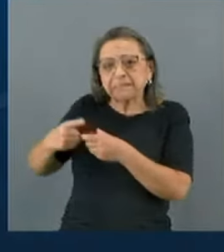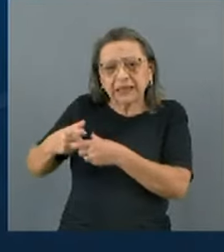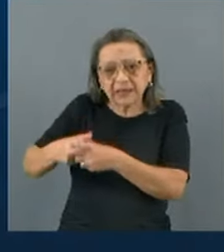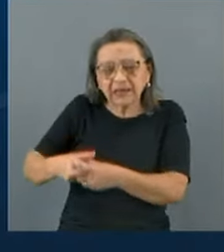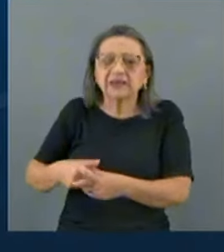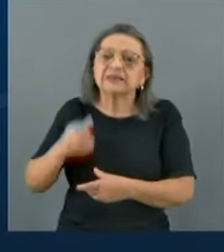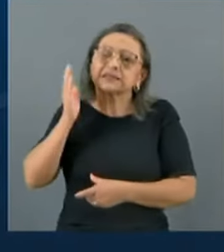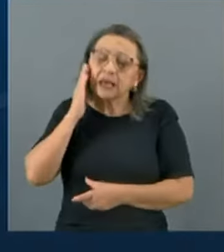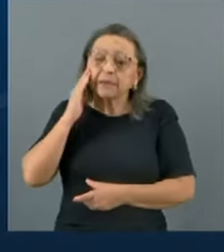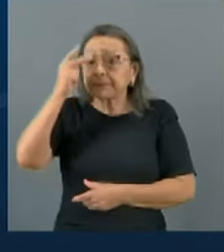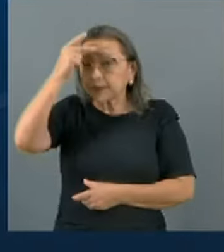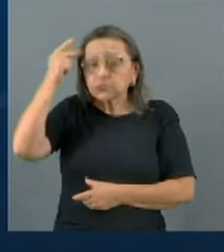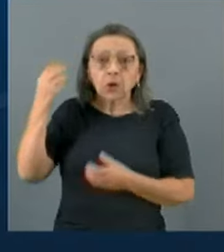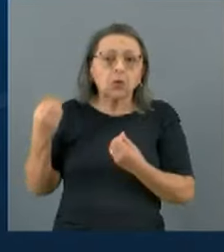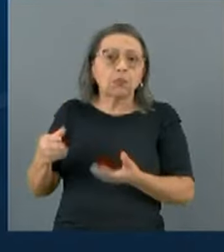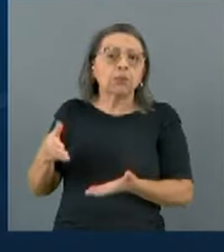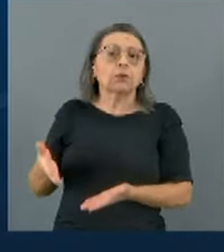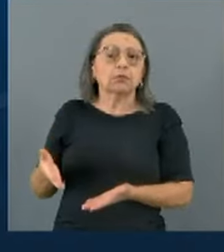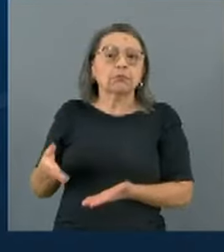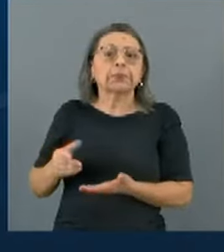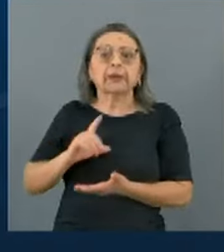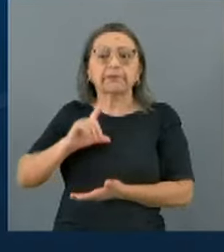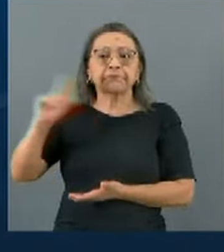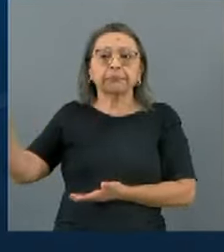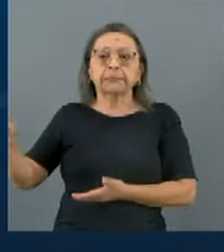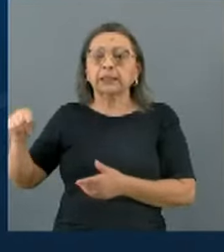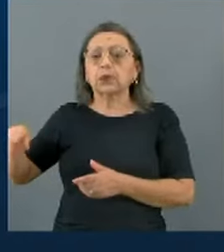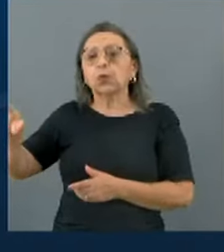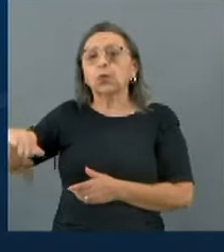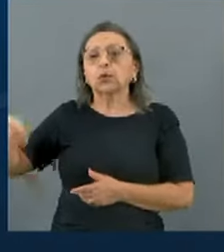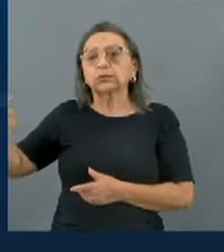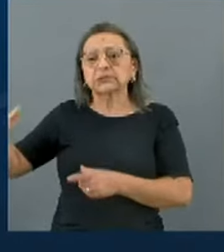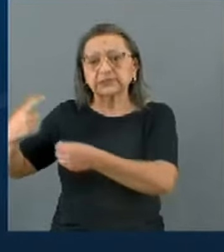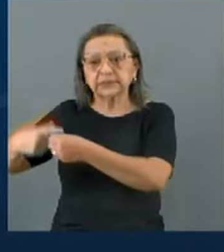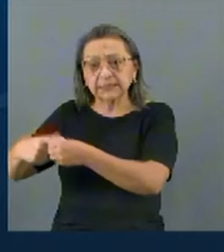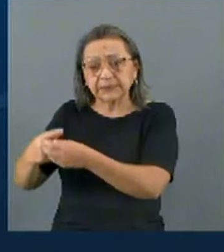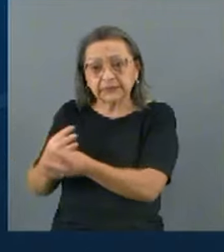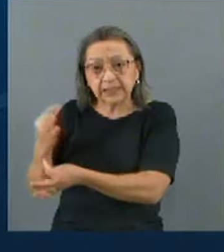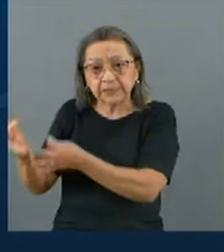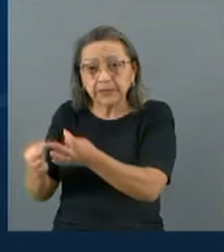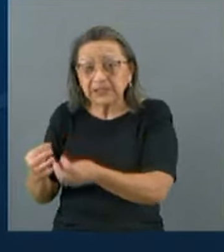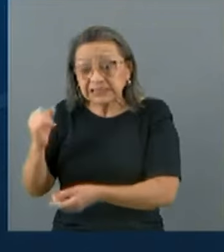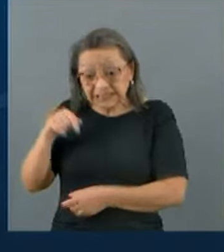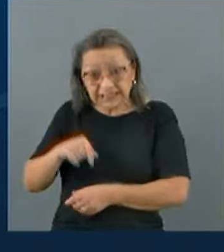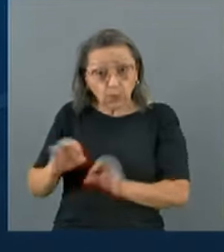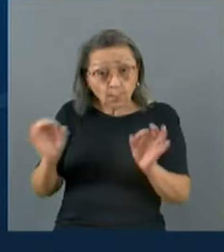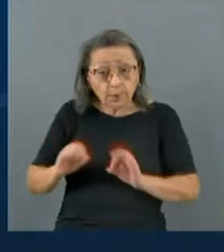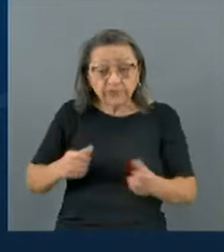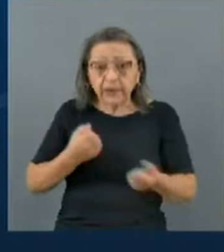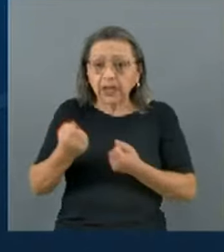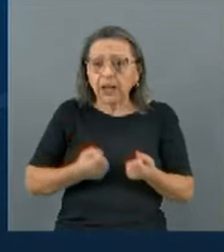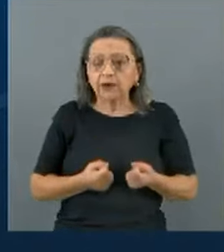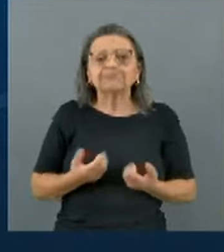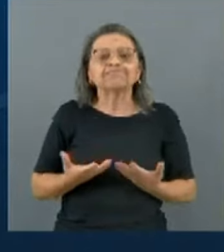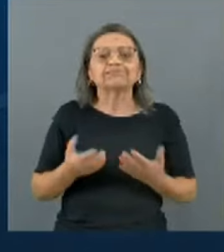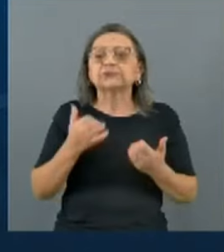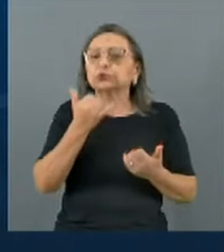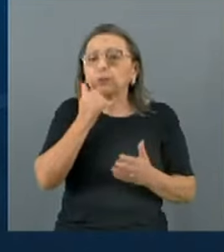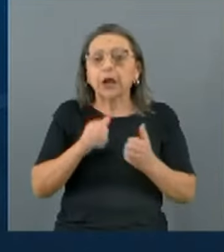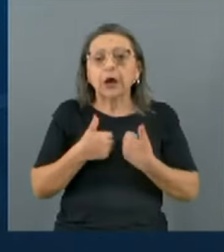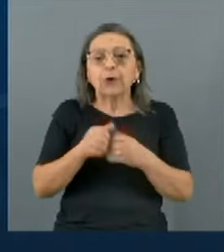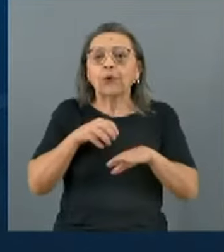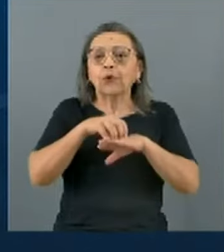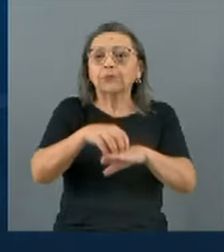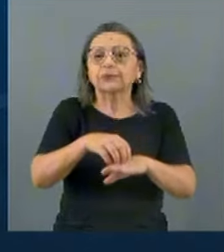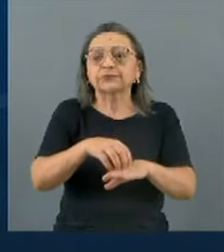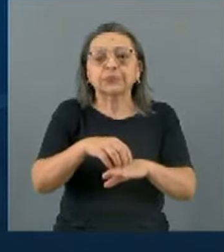que a pessoa, para sair da cidade dela, para fazer um tratamento em uma outra cidade, se ela não tiver um carro, o transporte público não leva. Se leva,